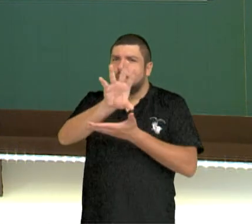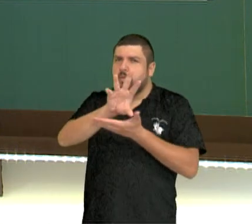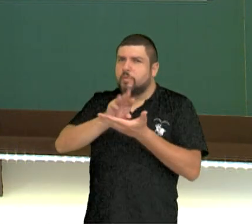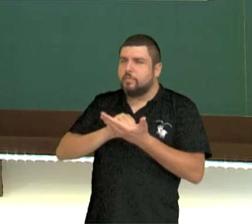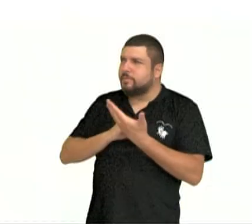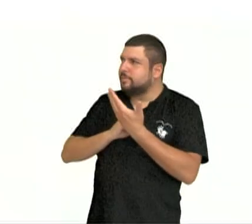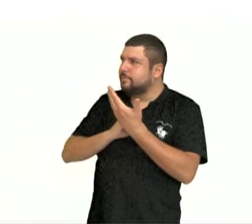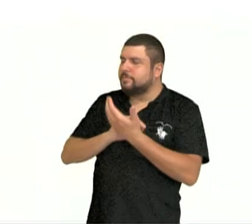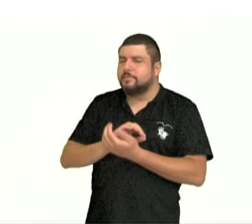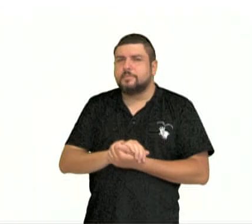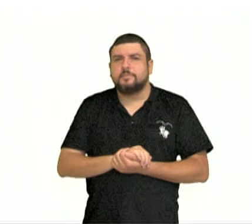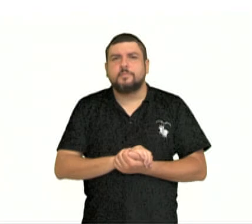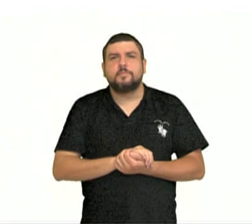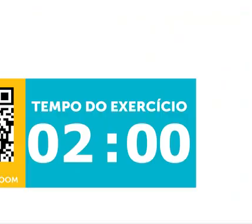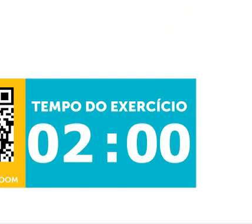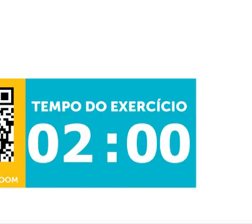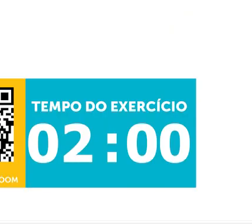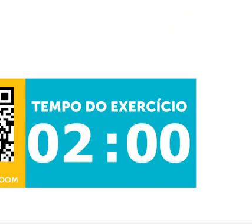essa questão.